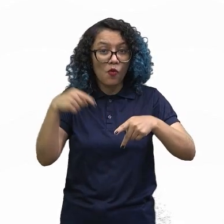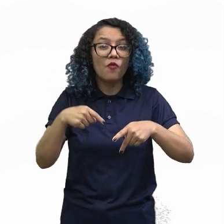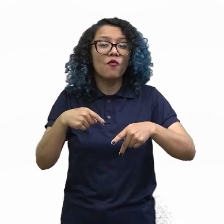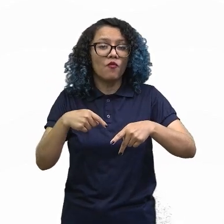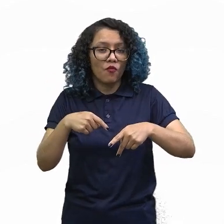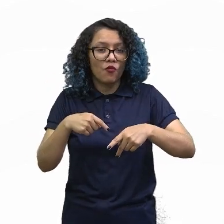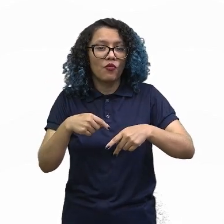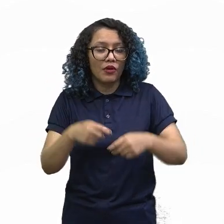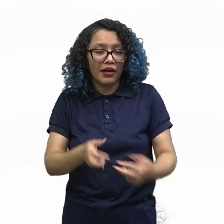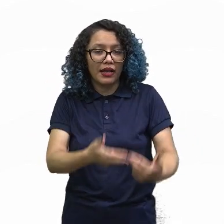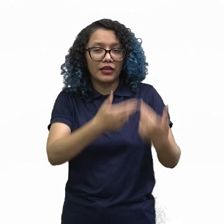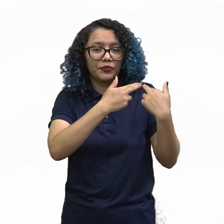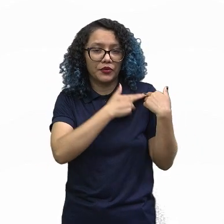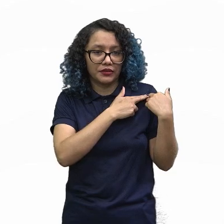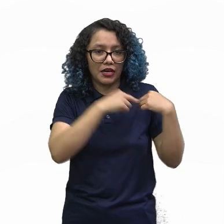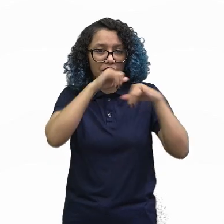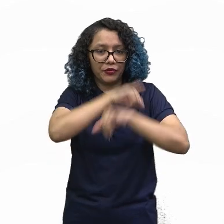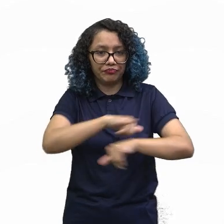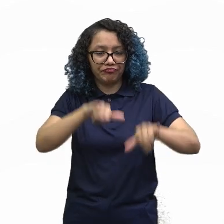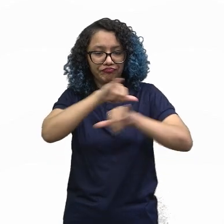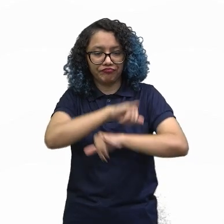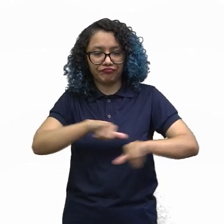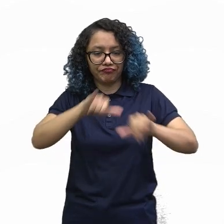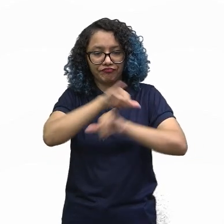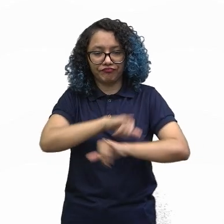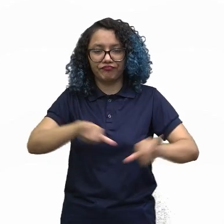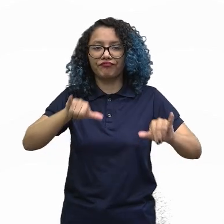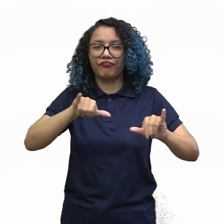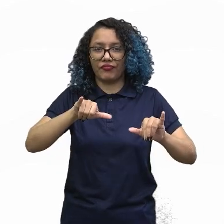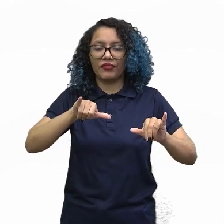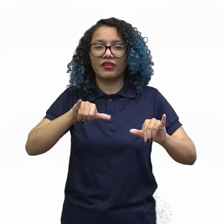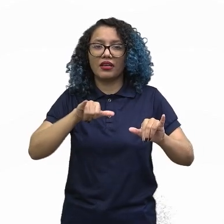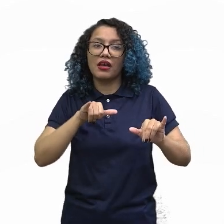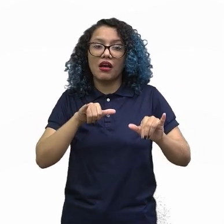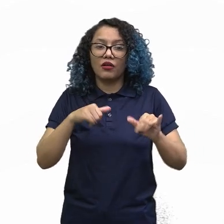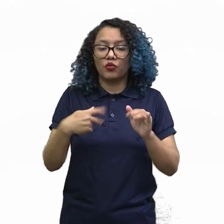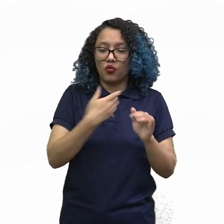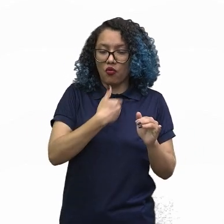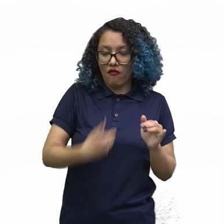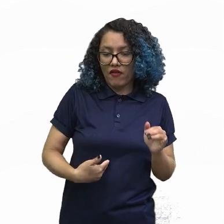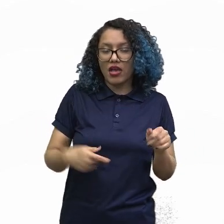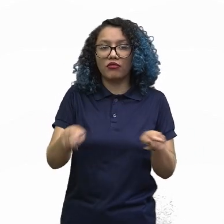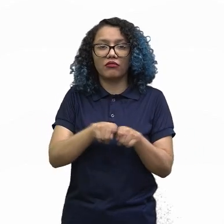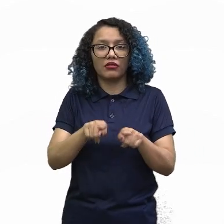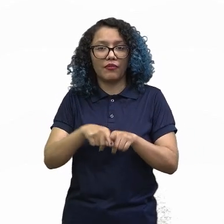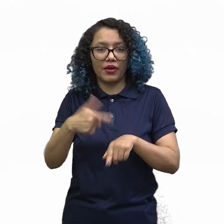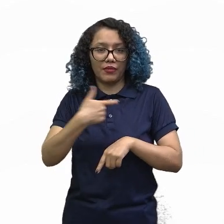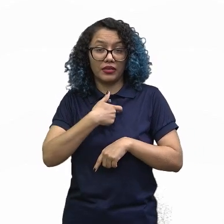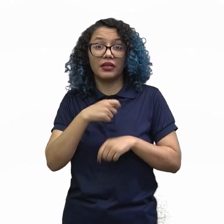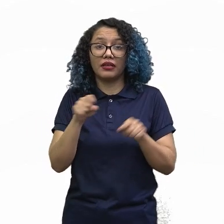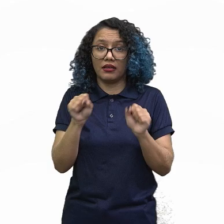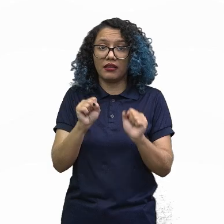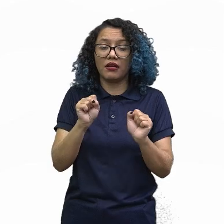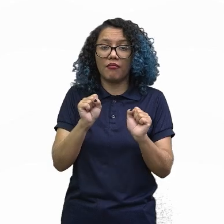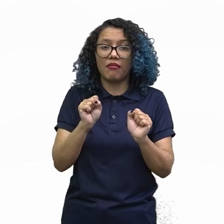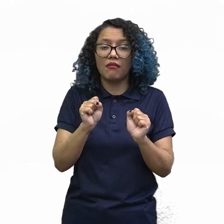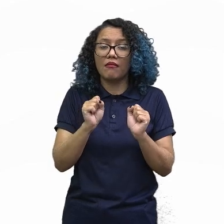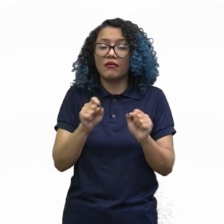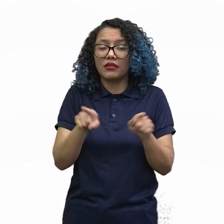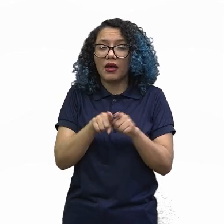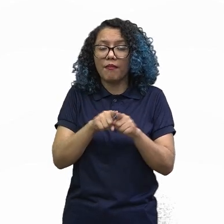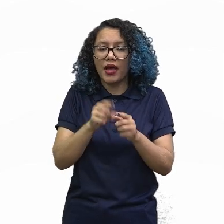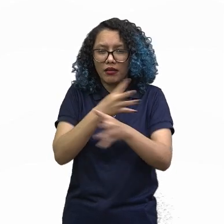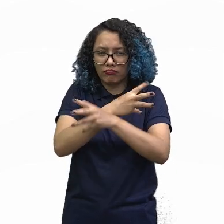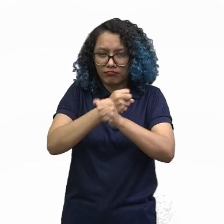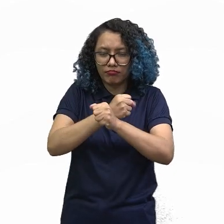encarregado de fazer a propaganda do Estado Novo e do seu presidente, assim como censurar peças de teatros,